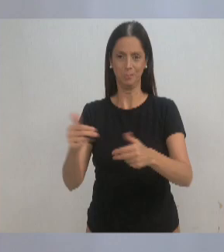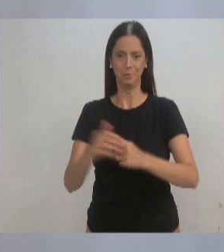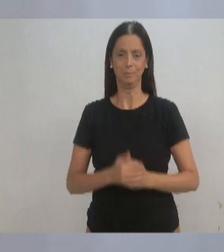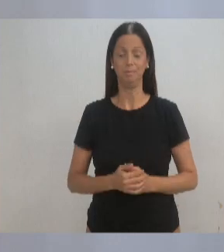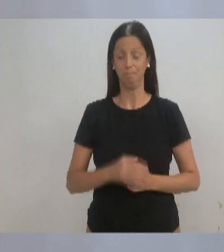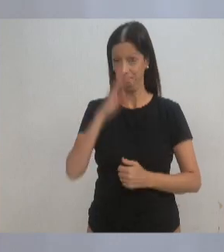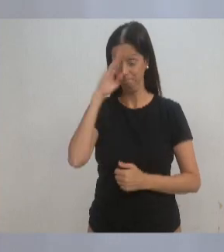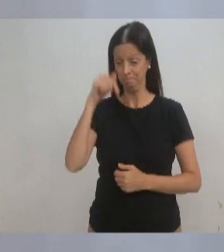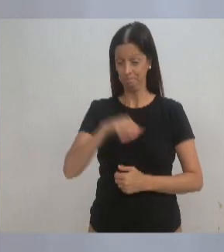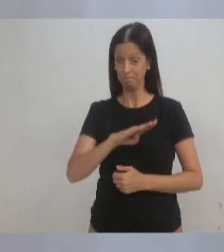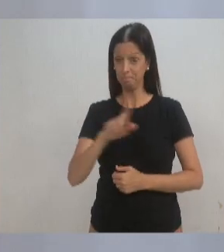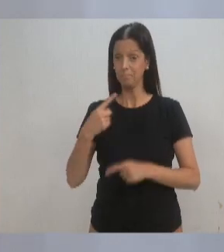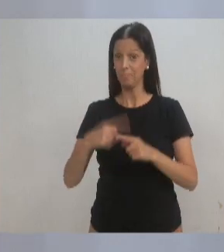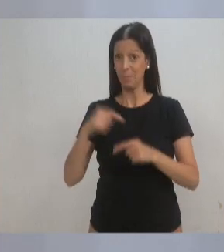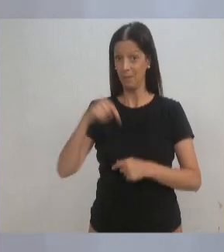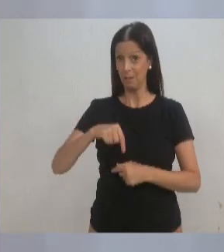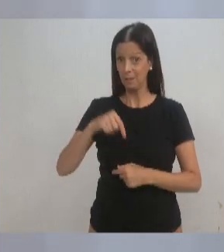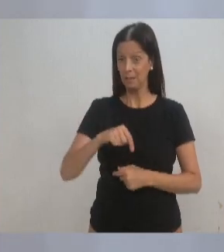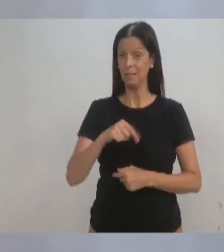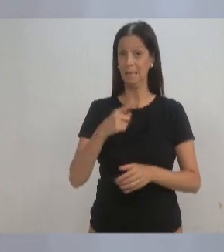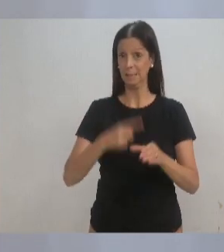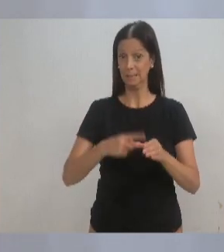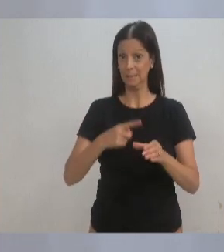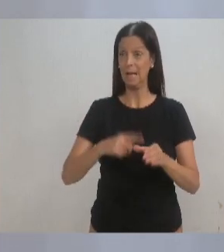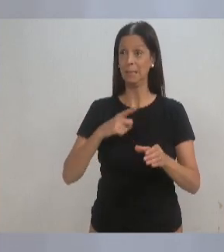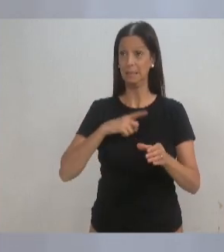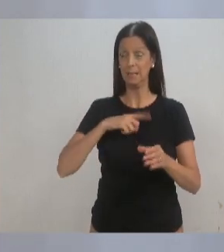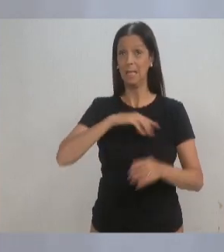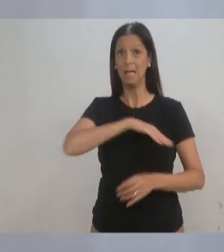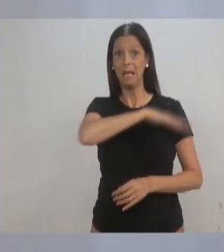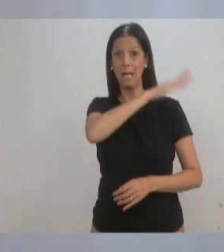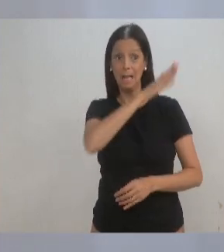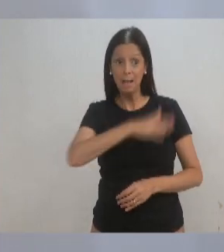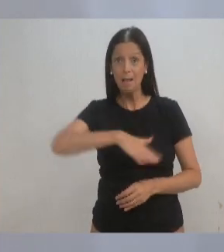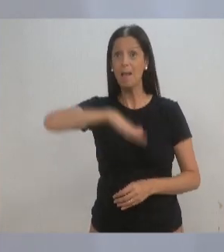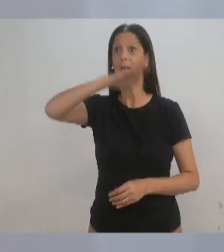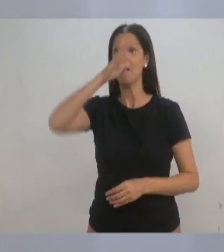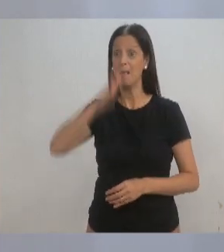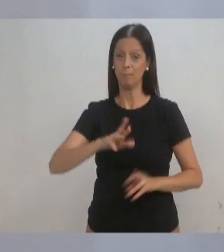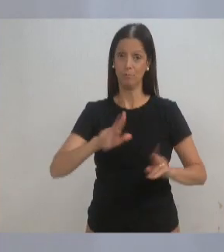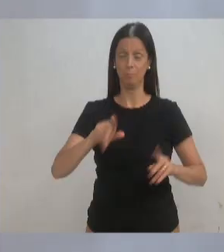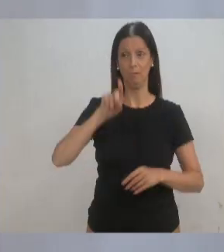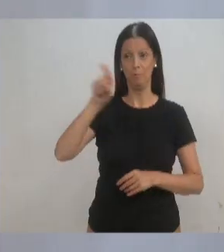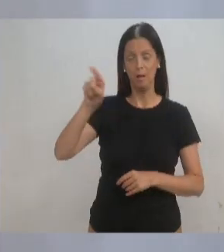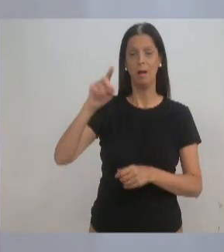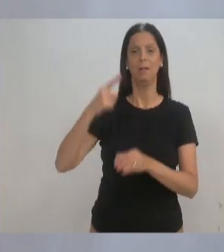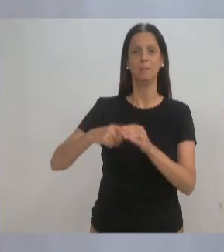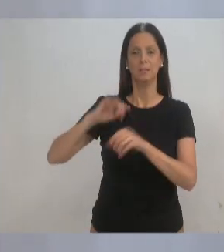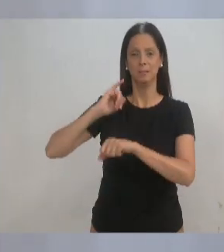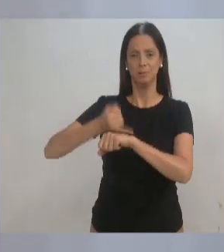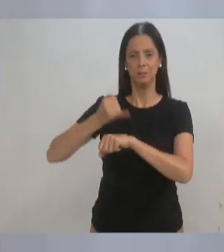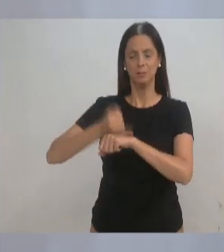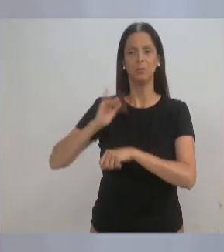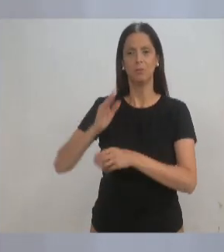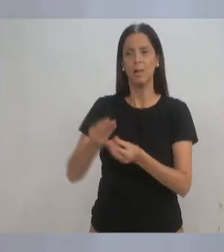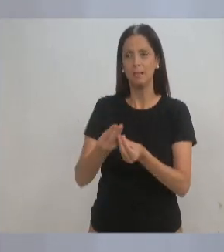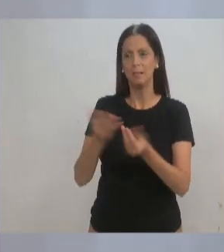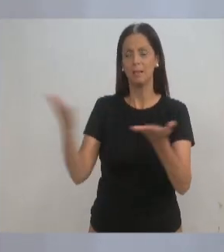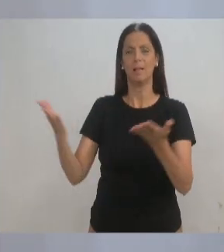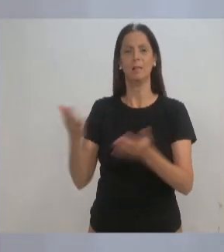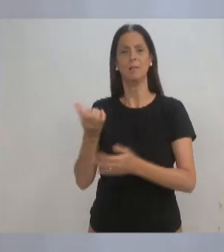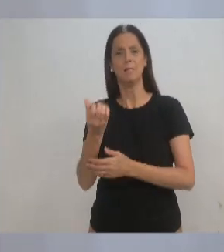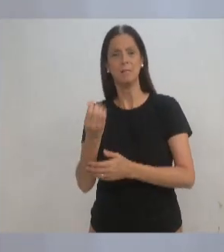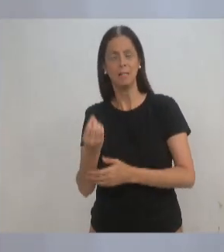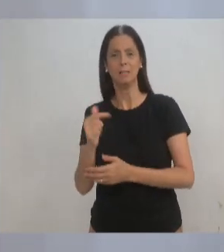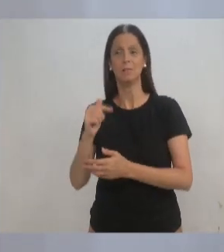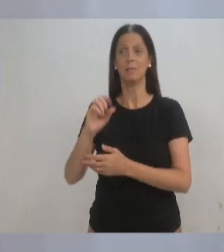nosso relevo é diferenciado de muitas cidades. A gente sabe que em Joinville já entregaram mais de 50, 60, 70 mil. É uma outra